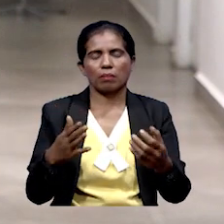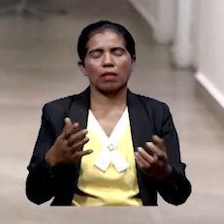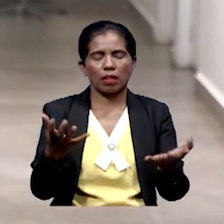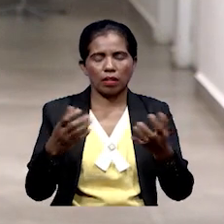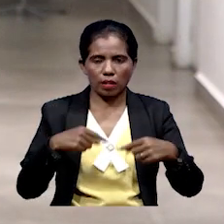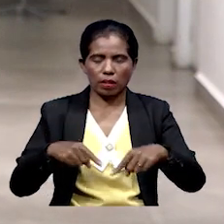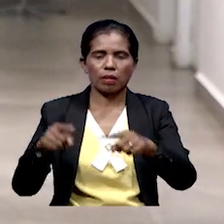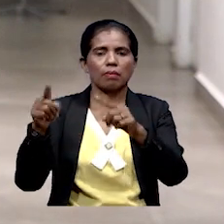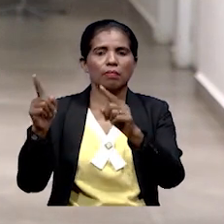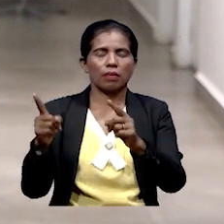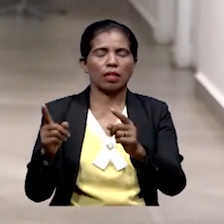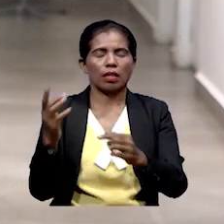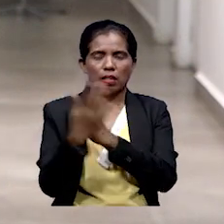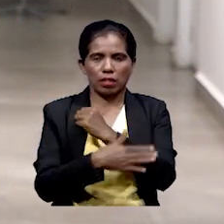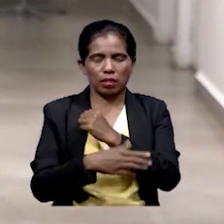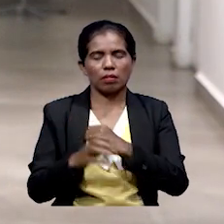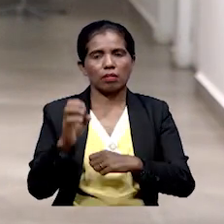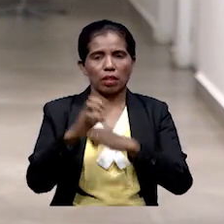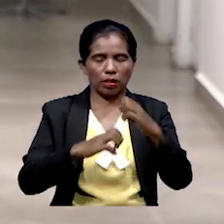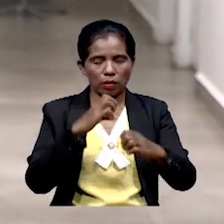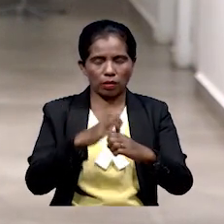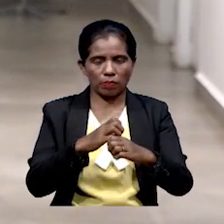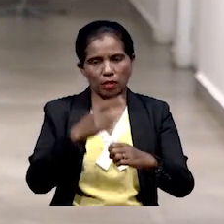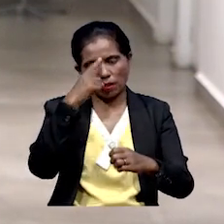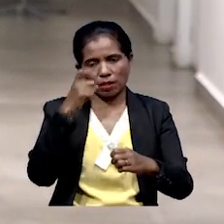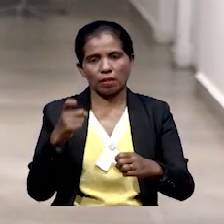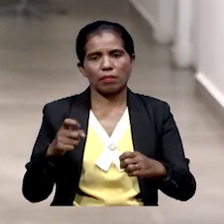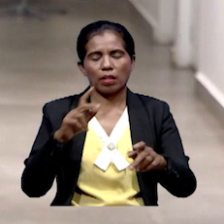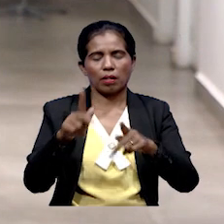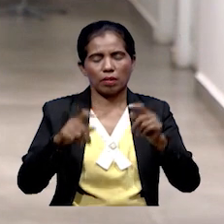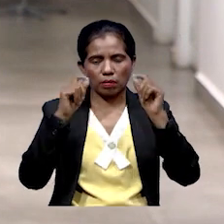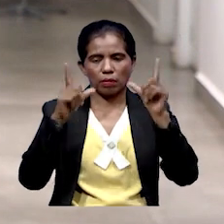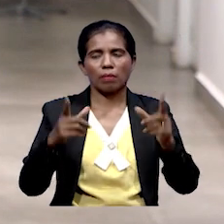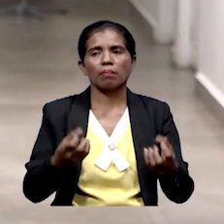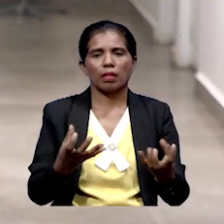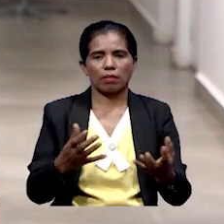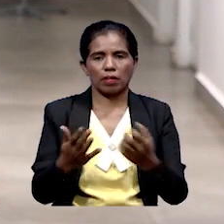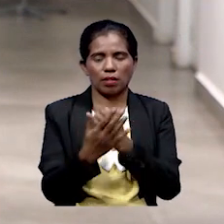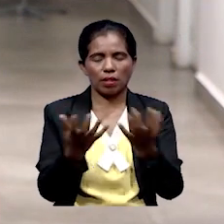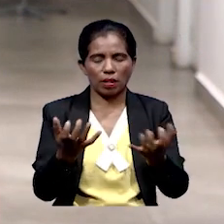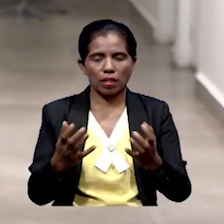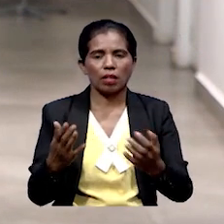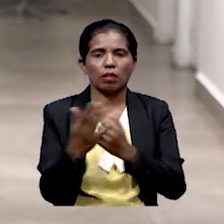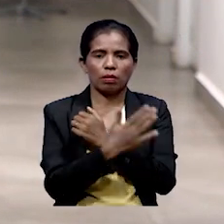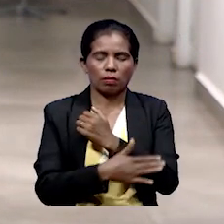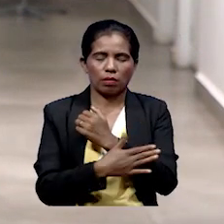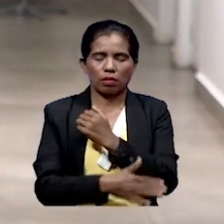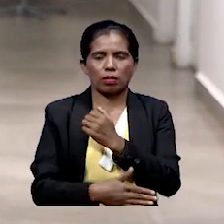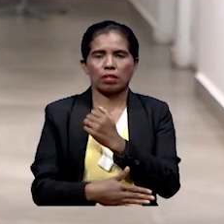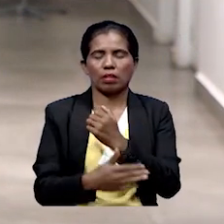jovens timorenses. E digo isto com muita naturalidade porque eu venho de uma região ultraperiférica em Portugal, onde a